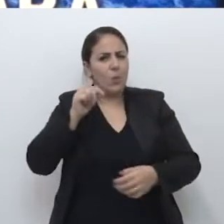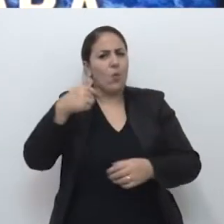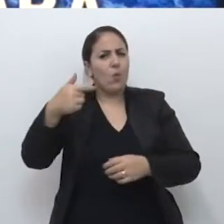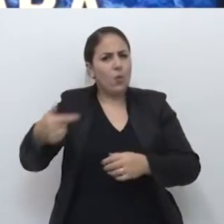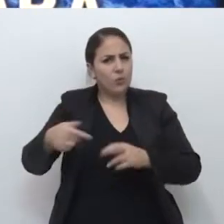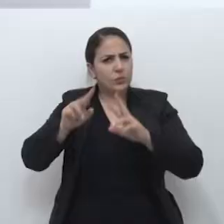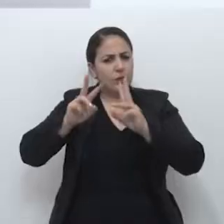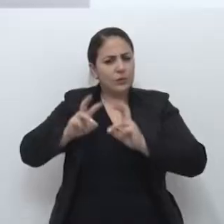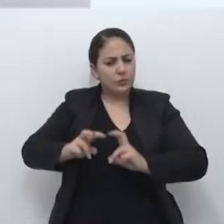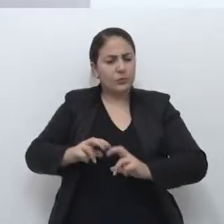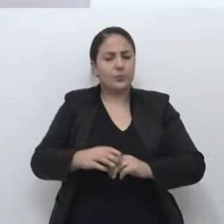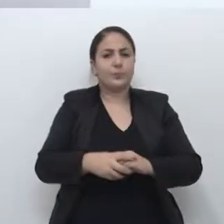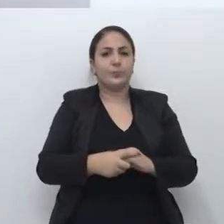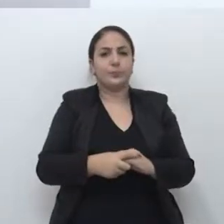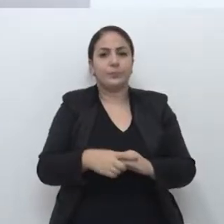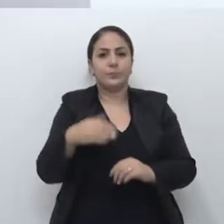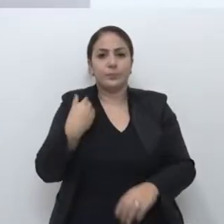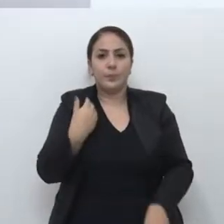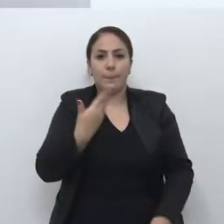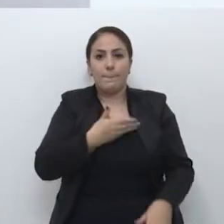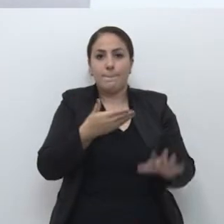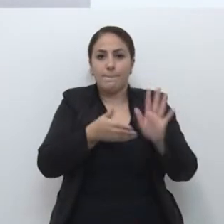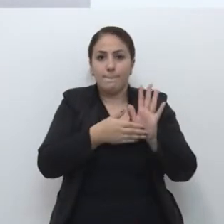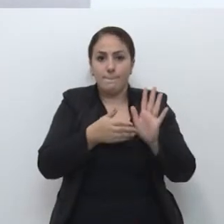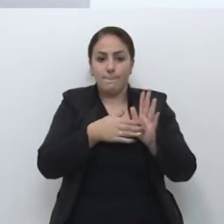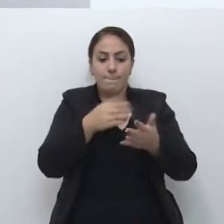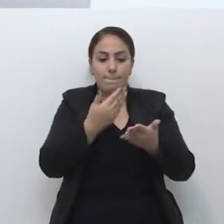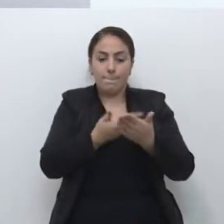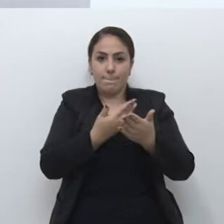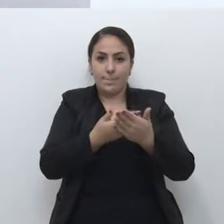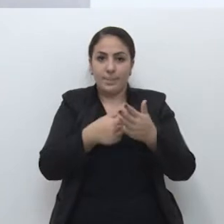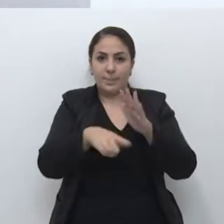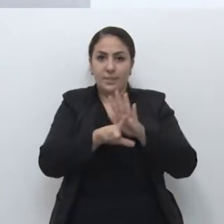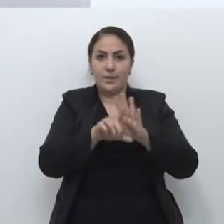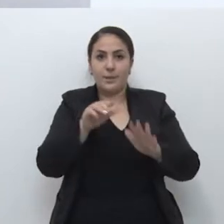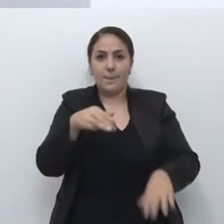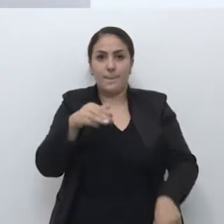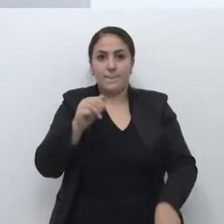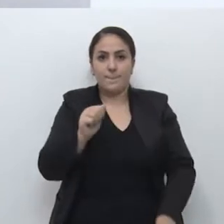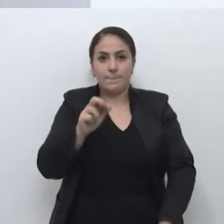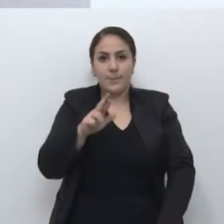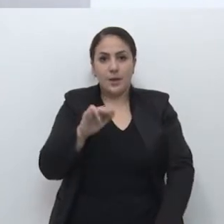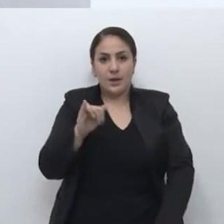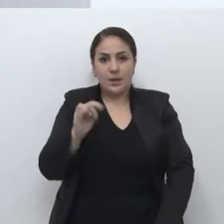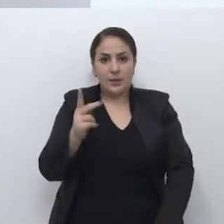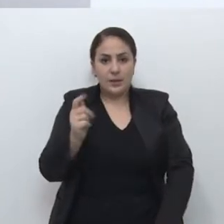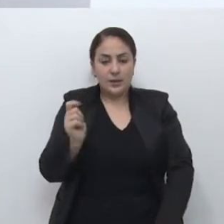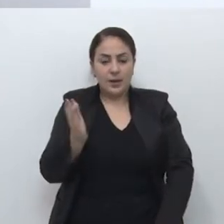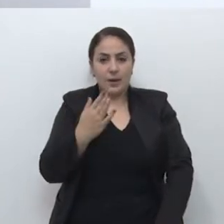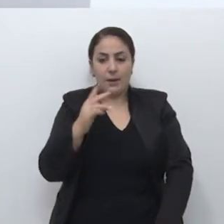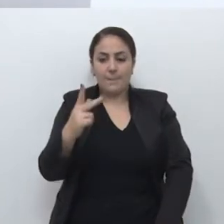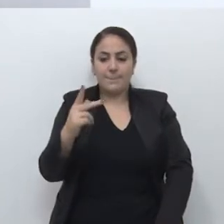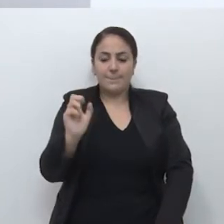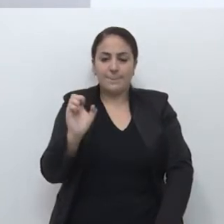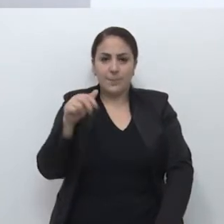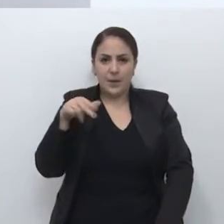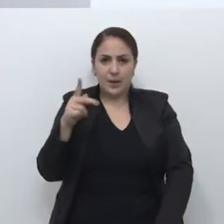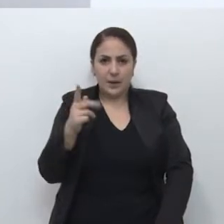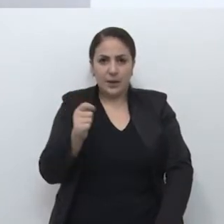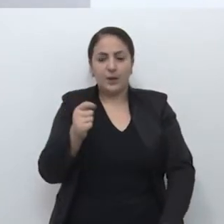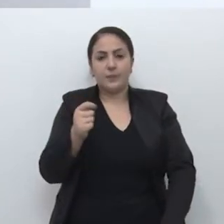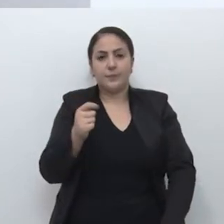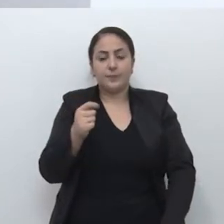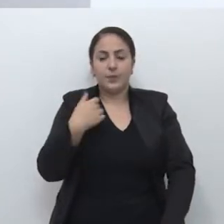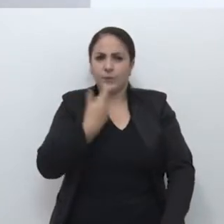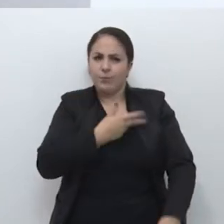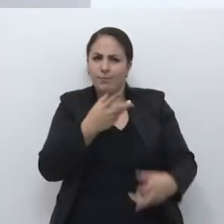sobre o assunto. Nós propusemos o estudo da Lei Maria da Penha na rede municipal de ensino, porque nós temos notado que com